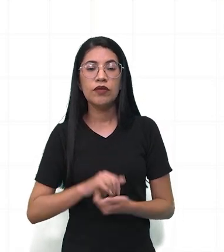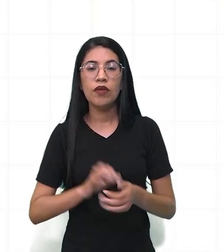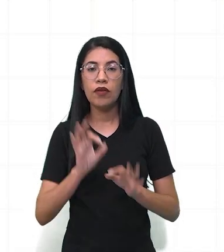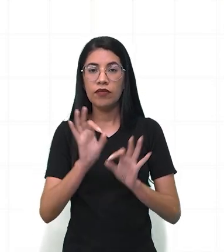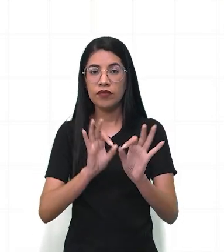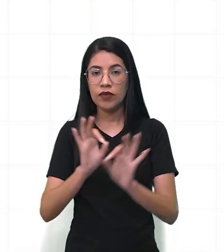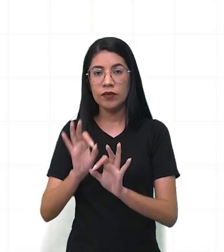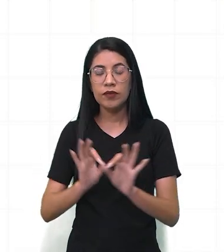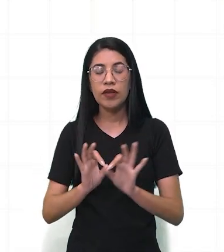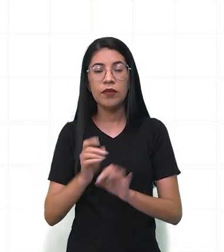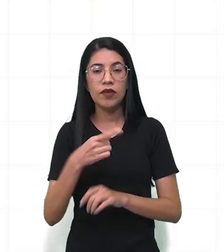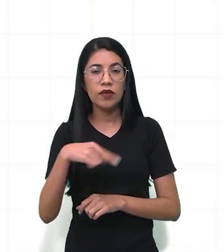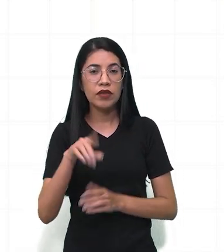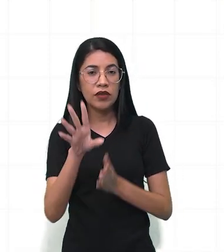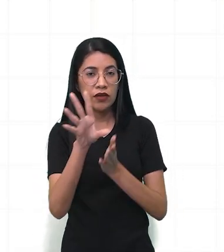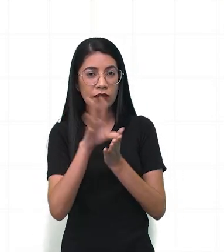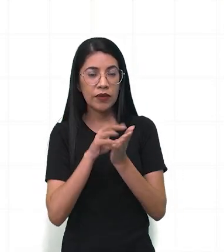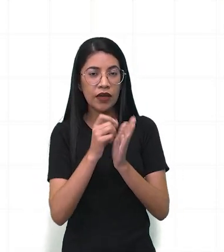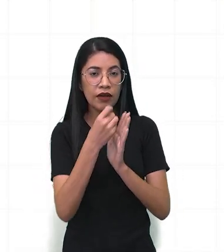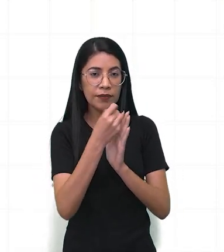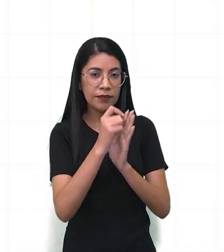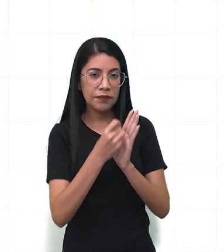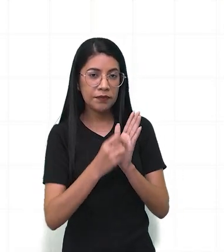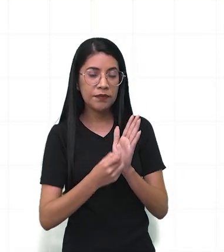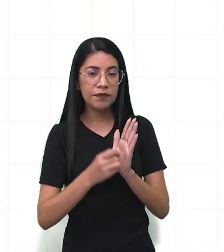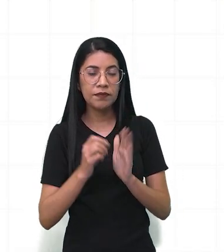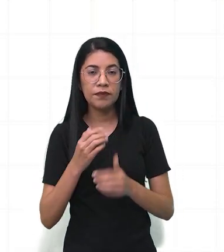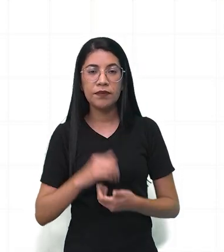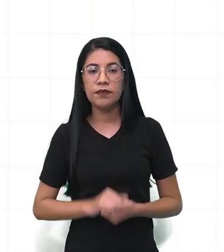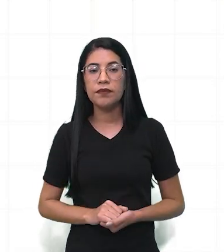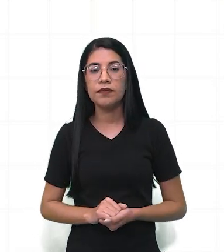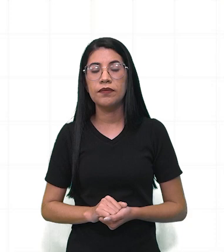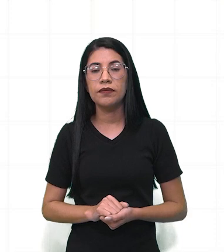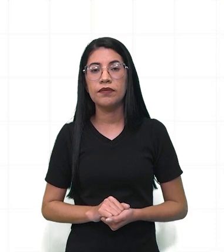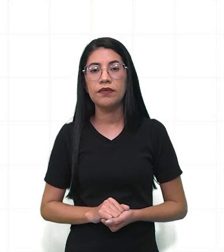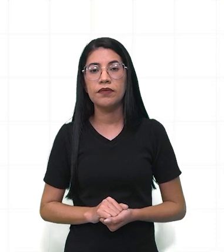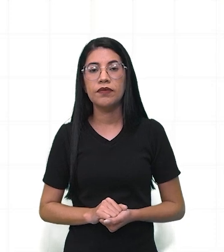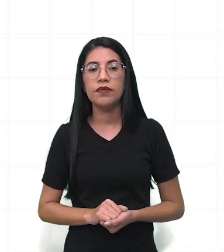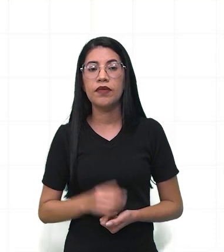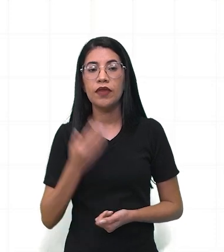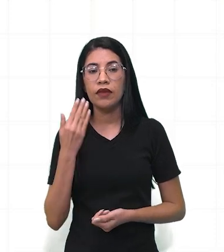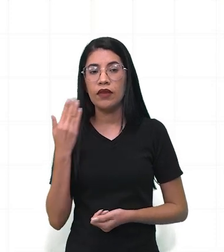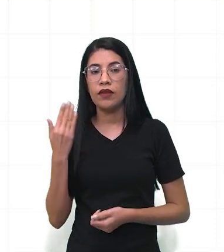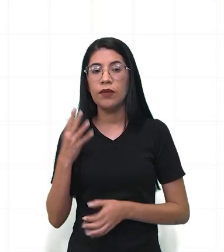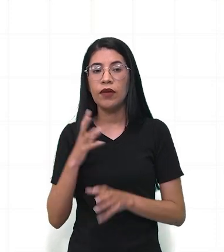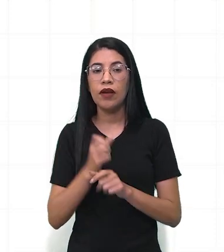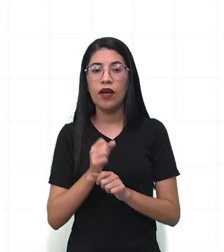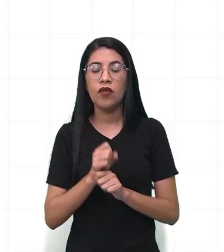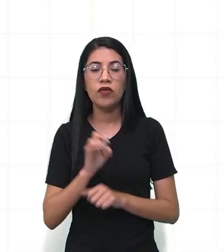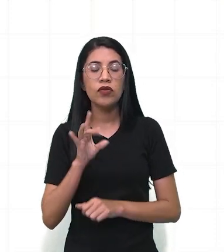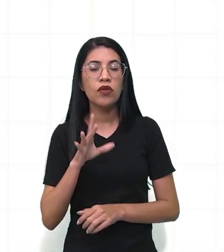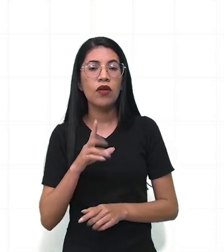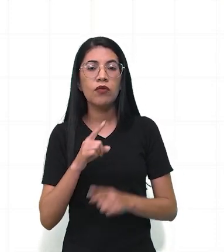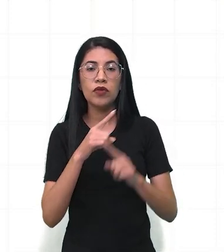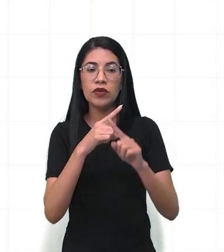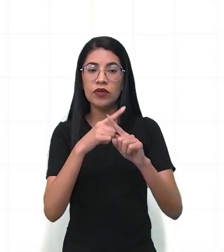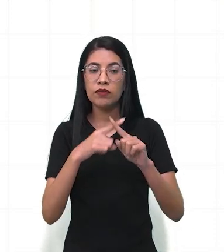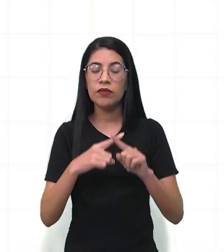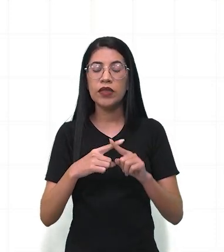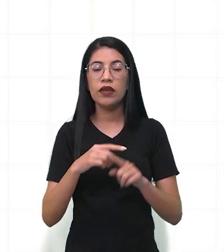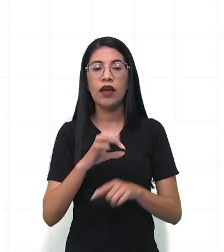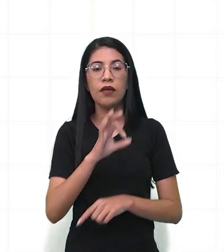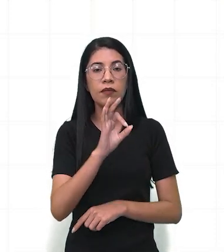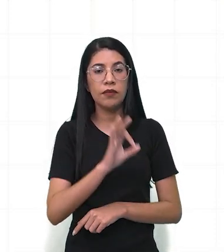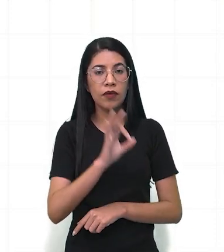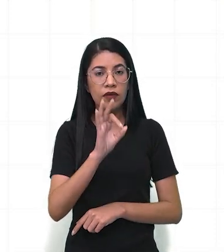as suas anotações. Olha aí o cálculo que nós fizemos. Basta você multiplicar a porcentagem pelo valor que você quer descobrir,